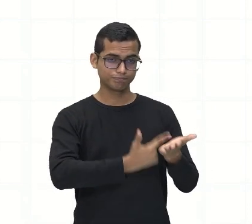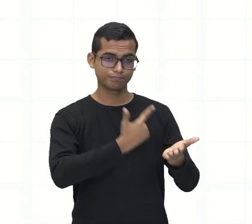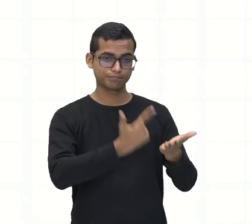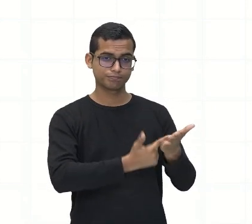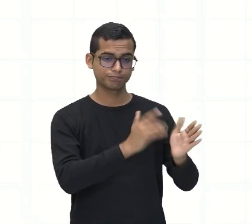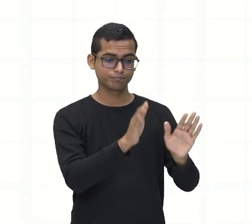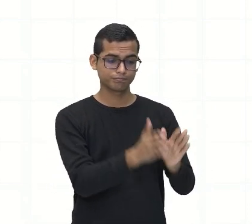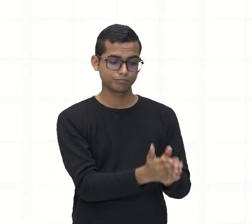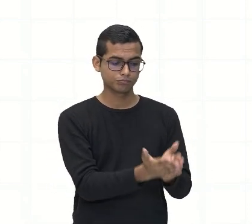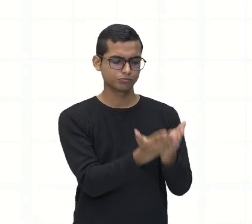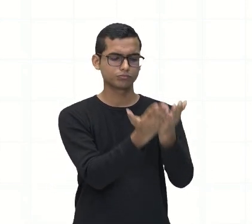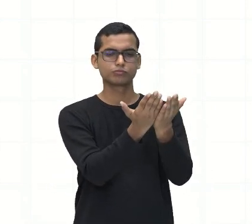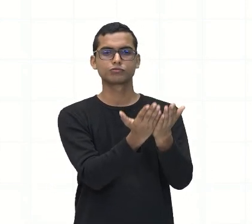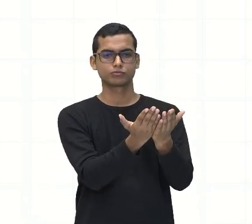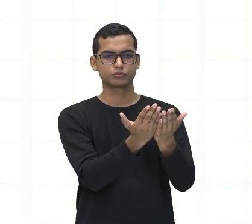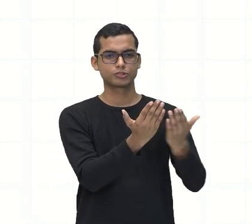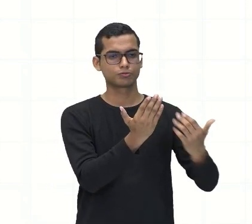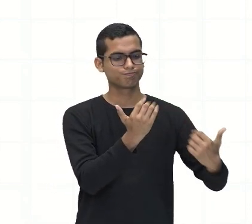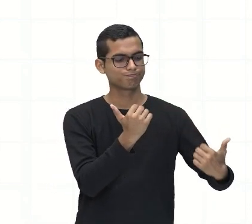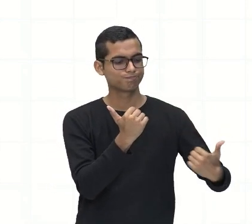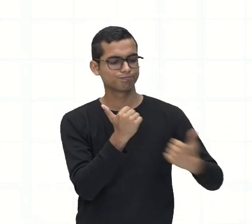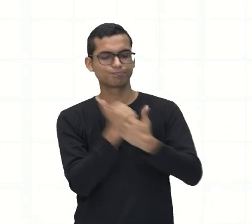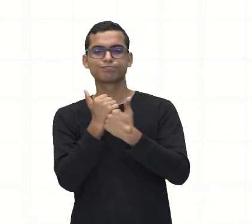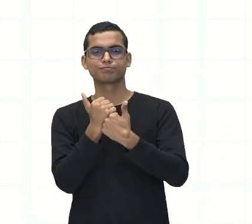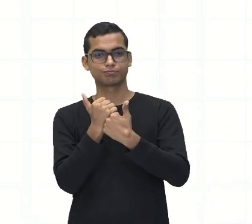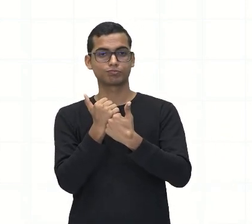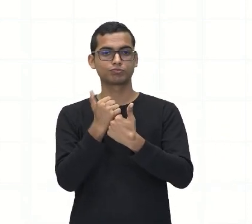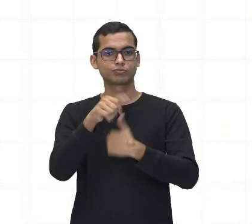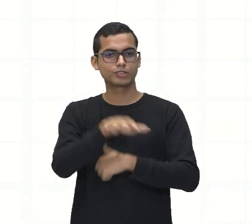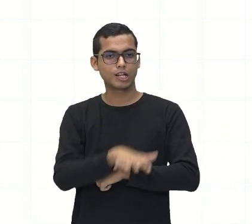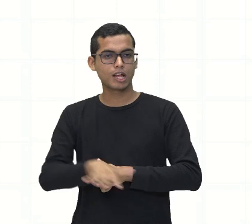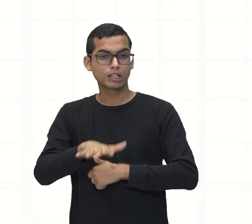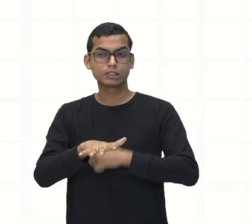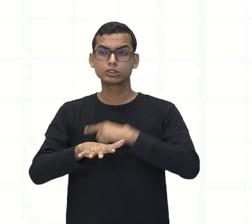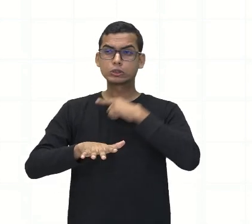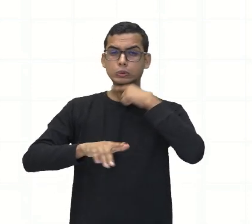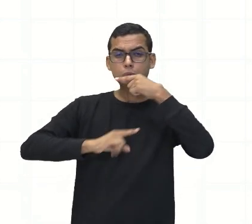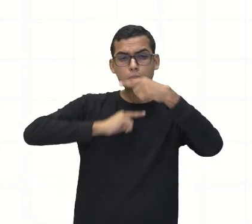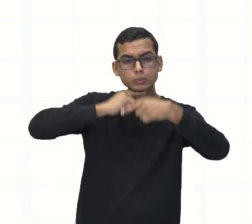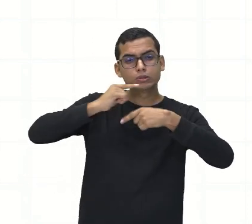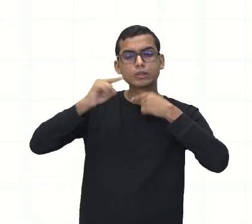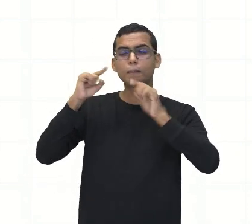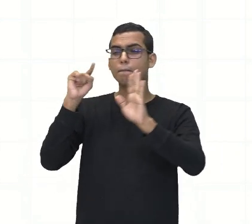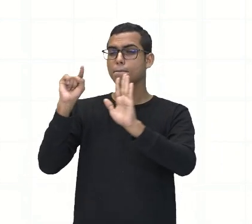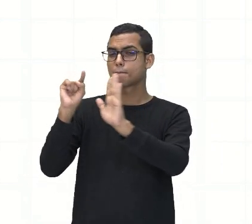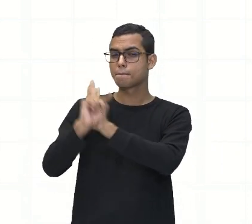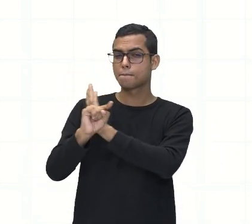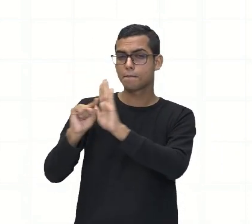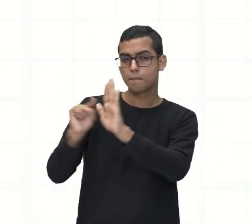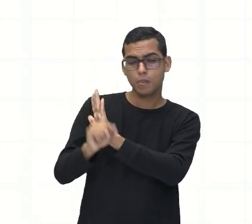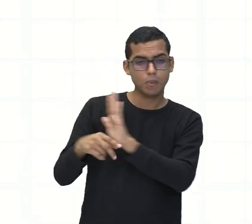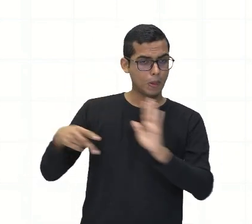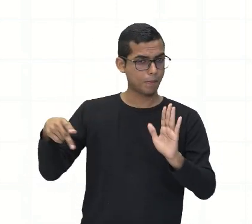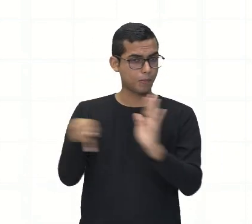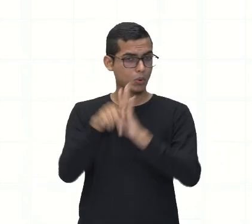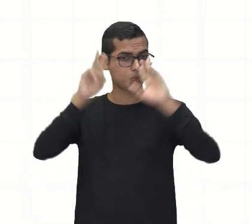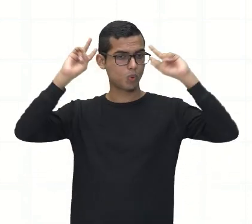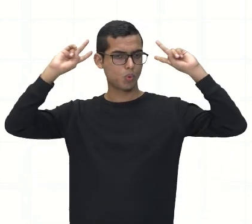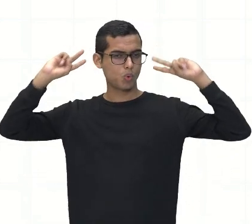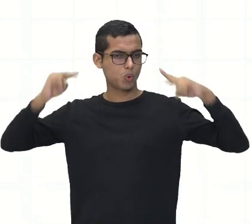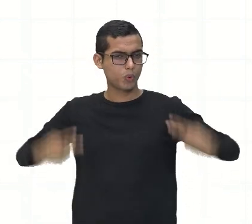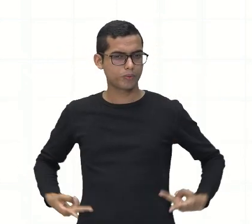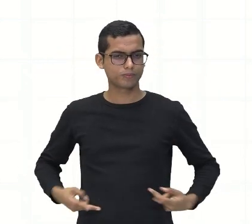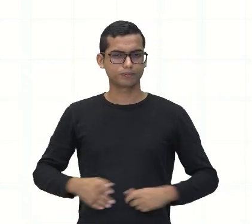nessas grandes questões da humanidade. Mas como é que isso ocorre? Ele nos auxilia